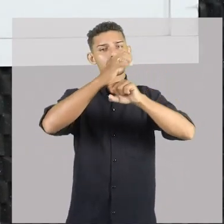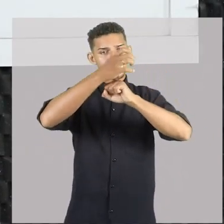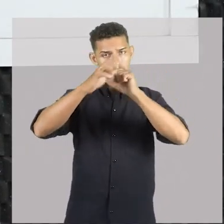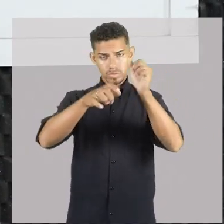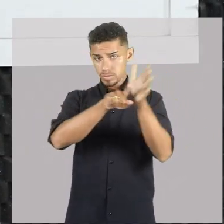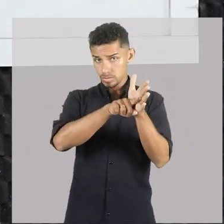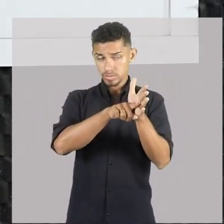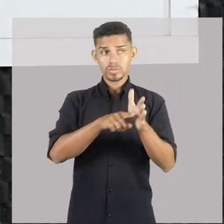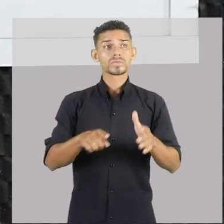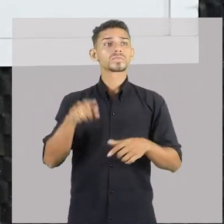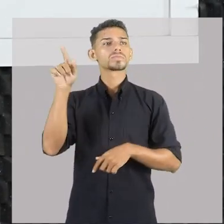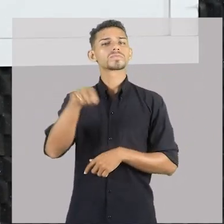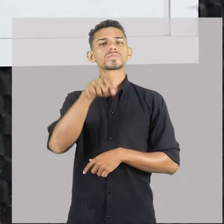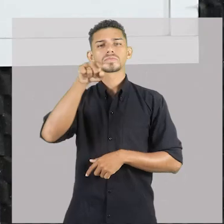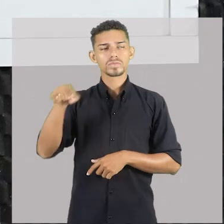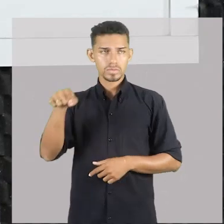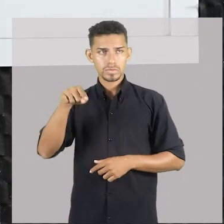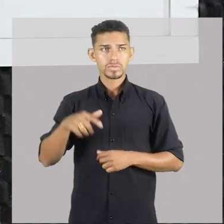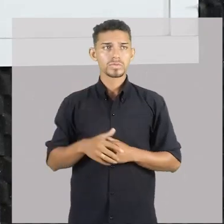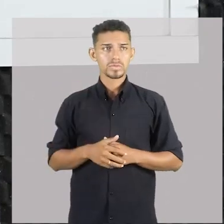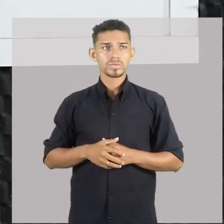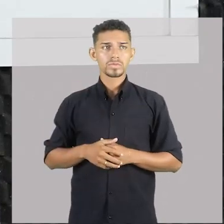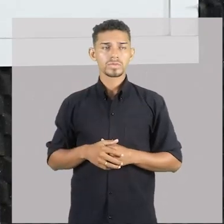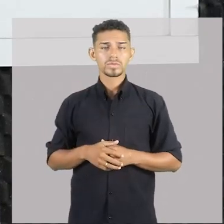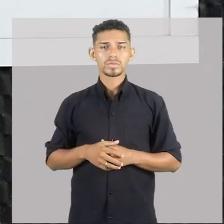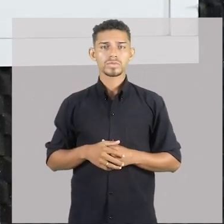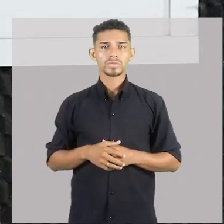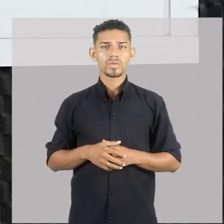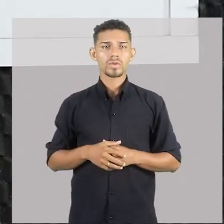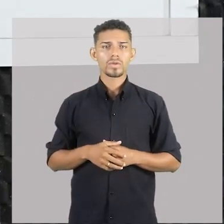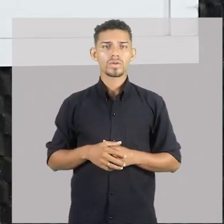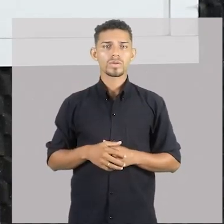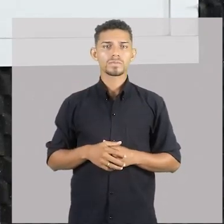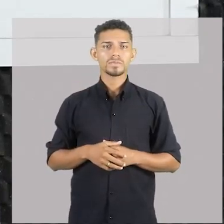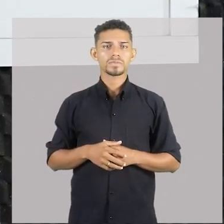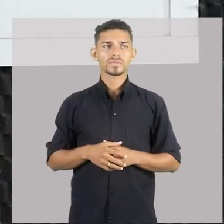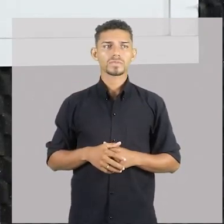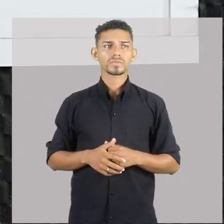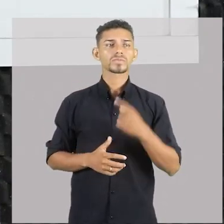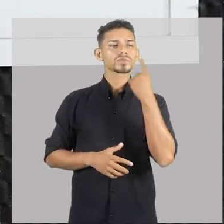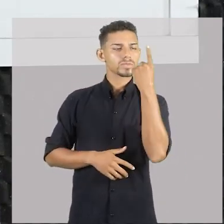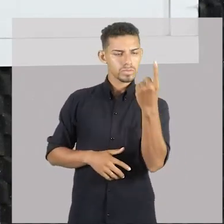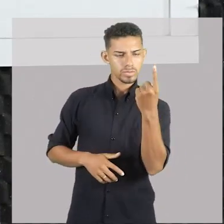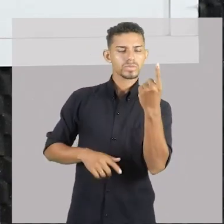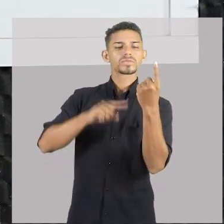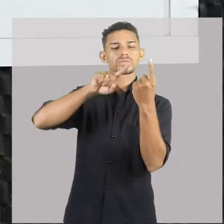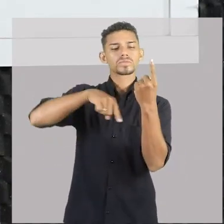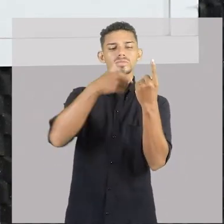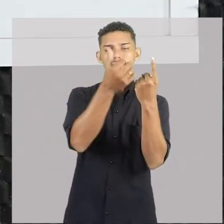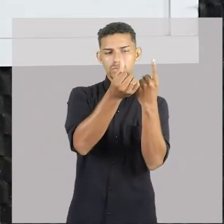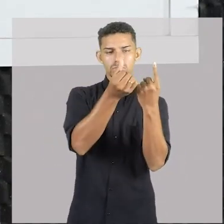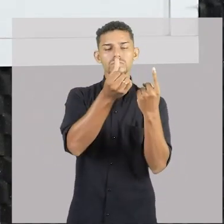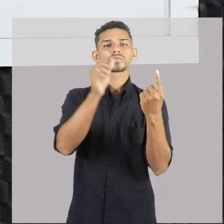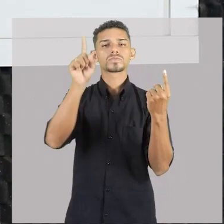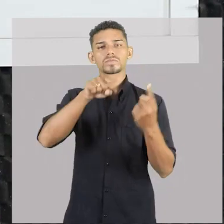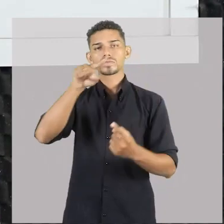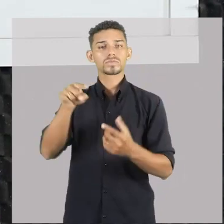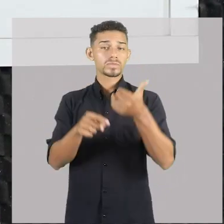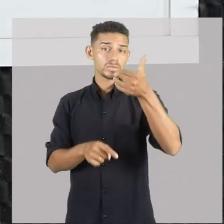negativas, vezes o valor de cada uma delas, que é 1,6 vezes 10 elevado a menos 19.